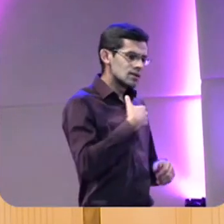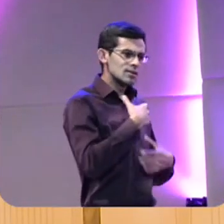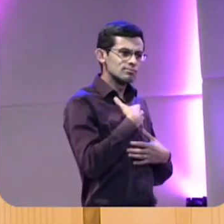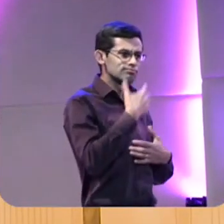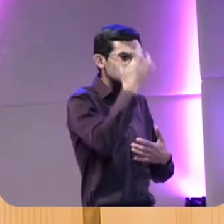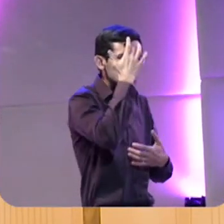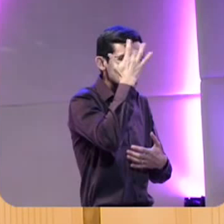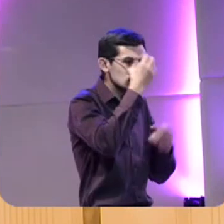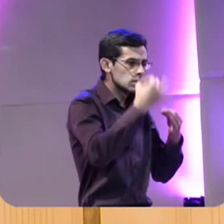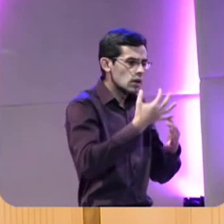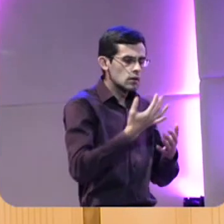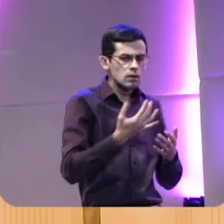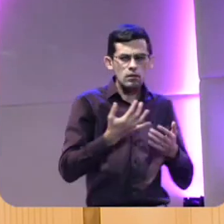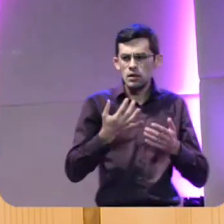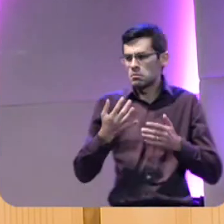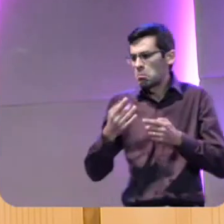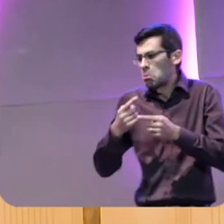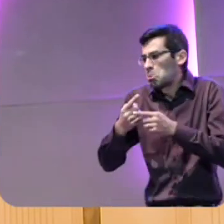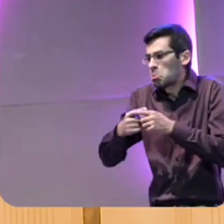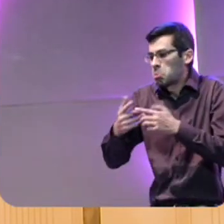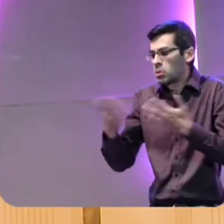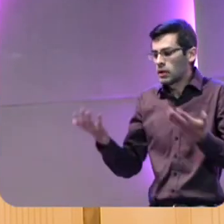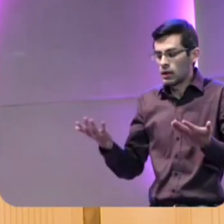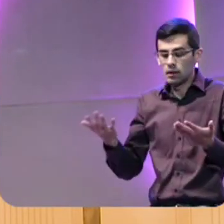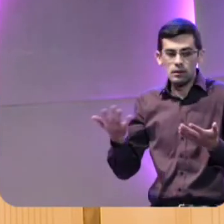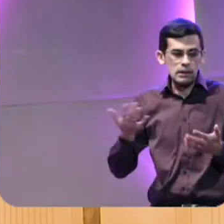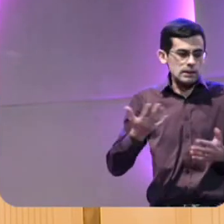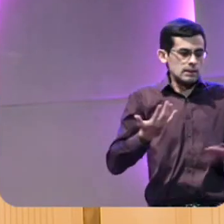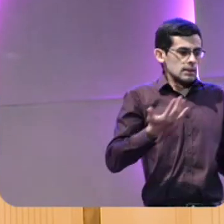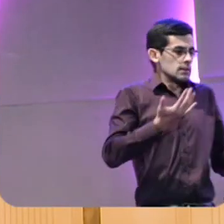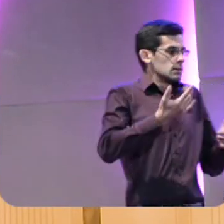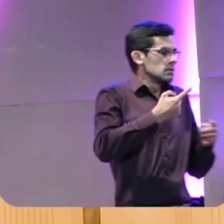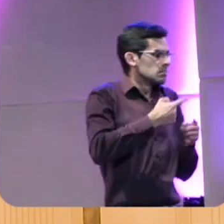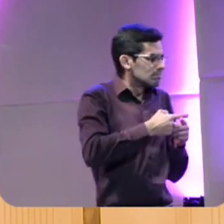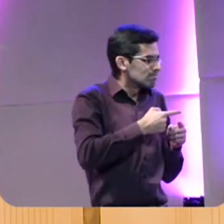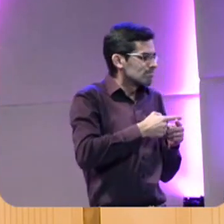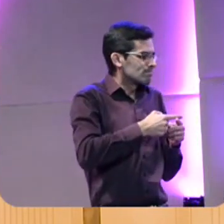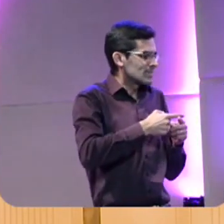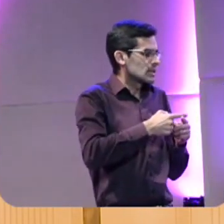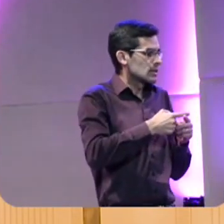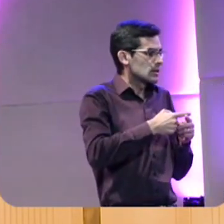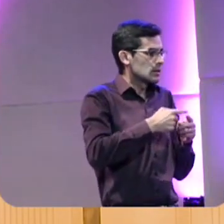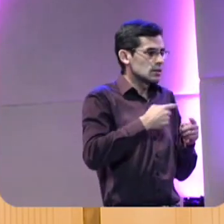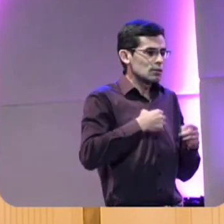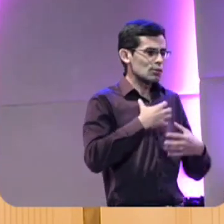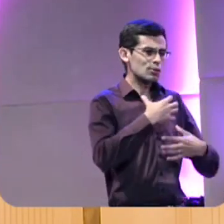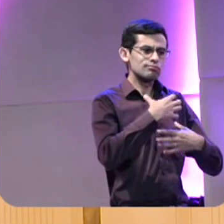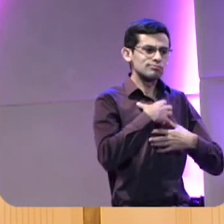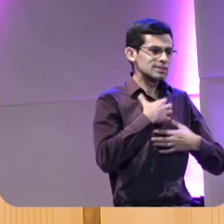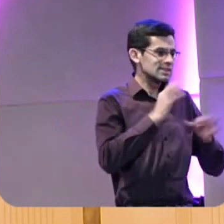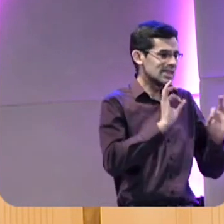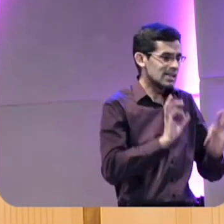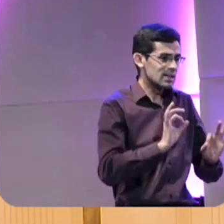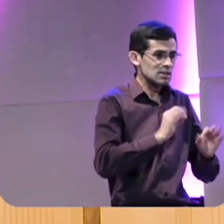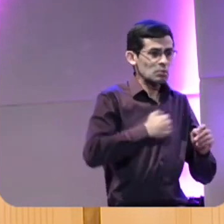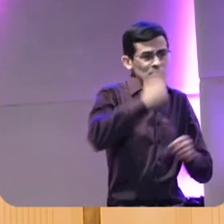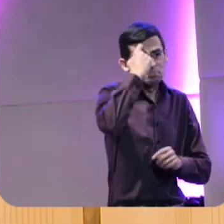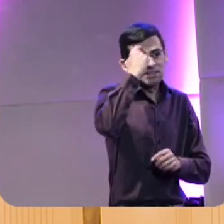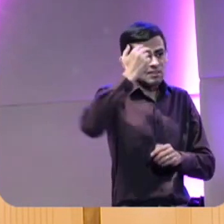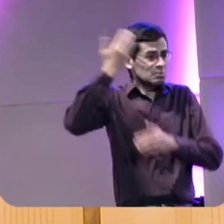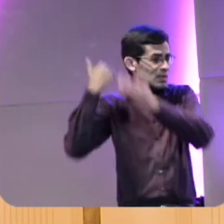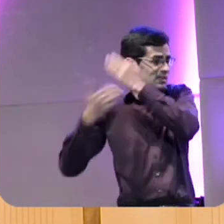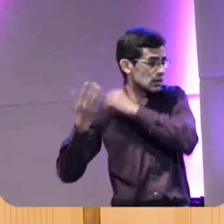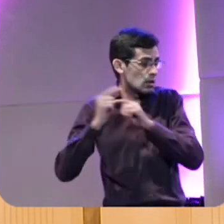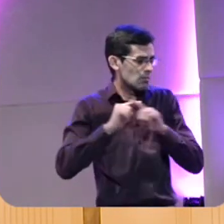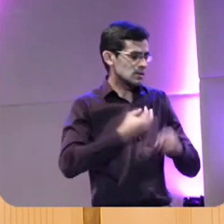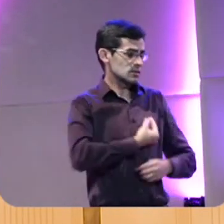sem graça. Eu falei: sem graça por quê? Porque eu não está acontecendo nada do que eu imaginei que ia acontecer